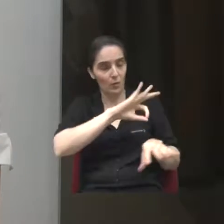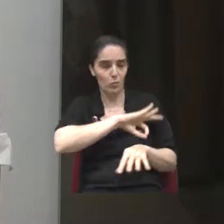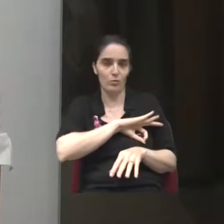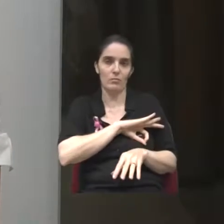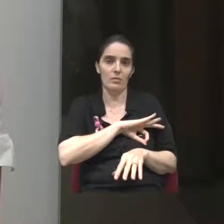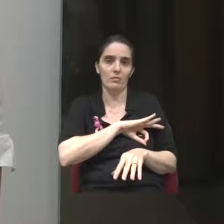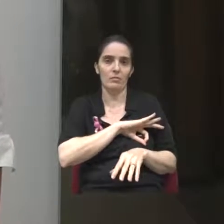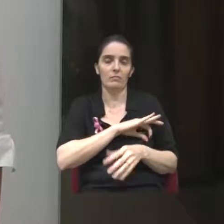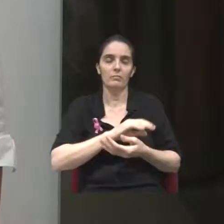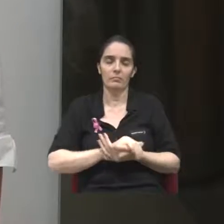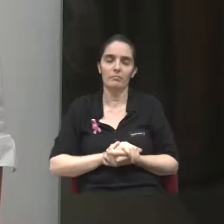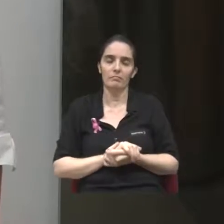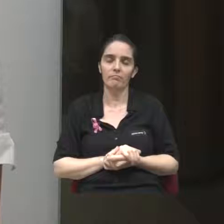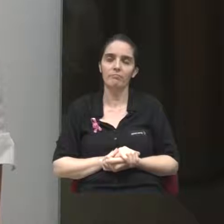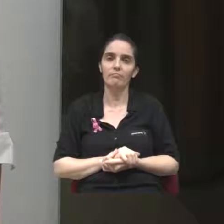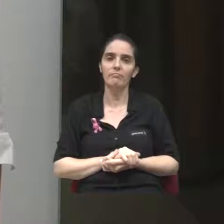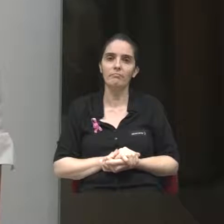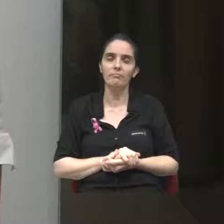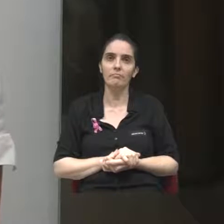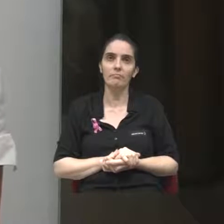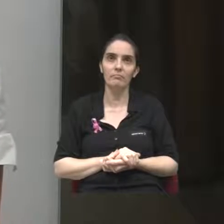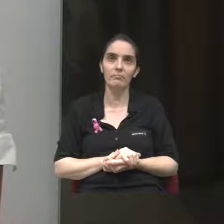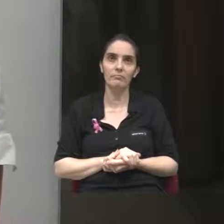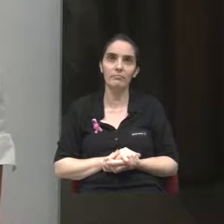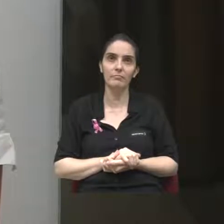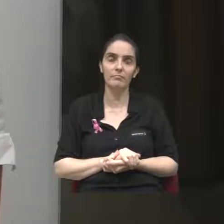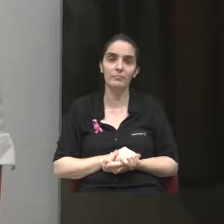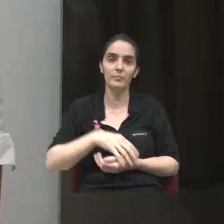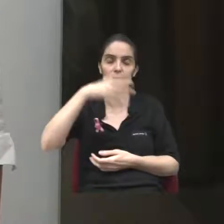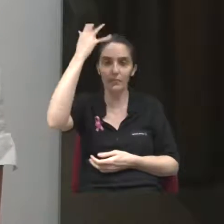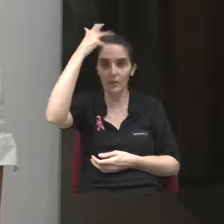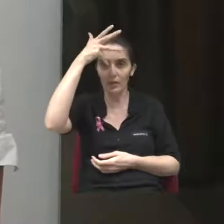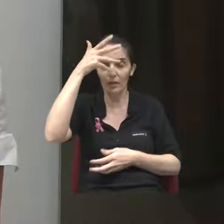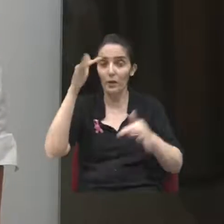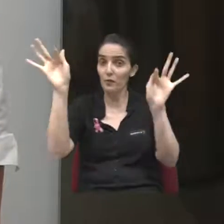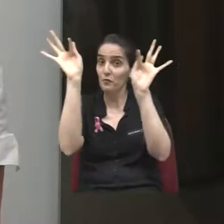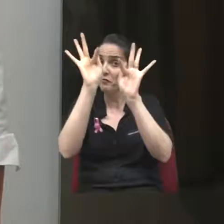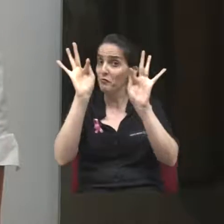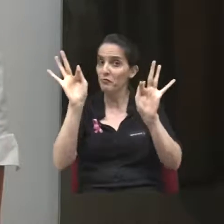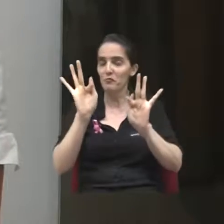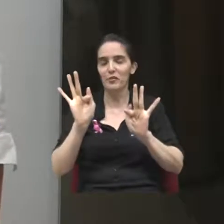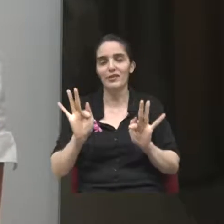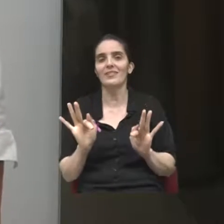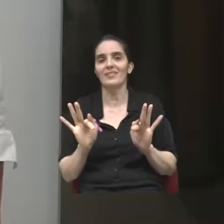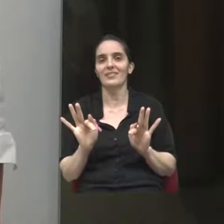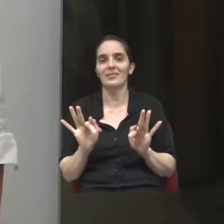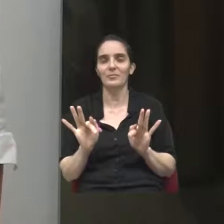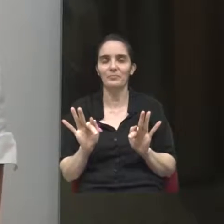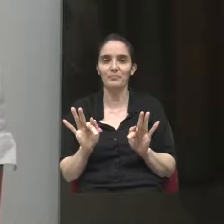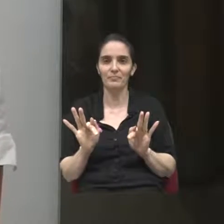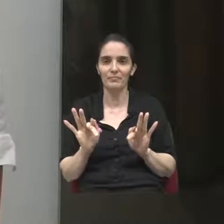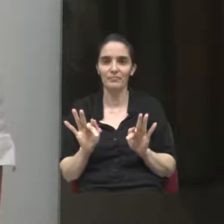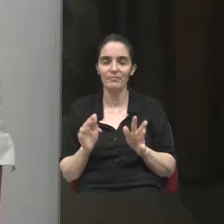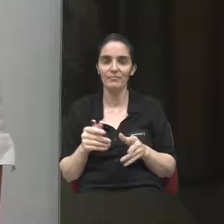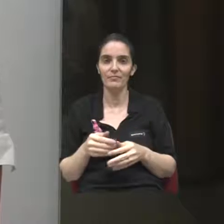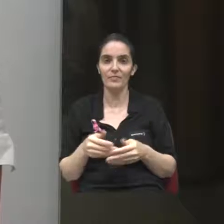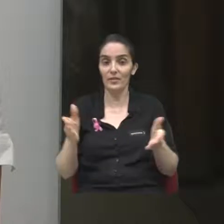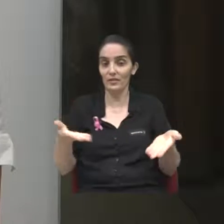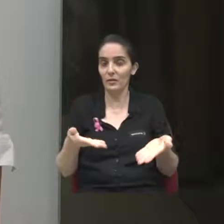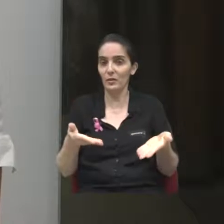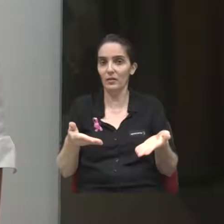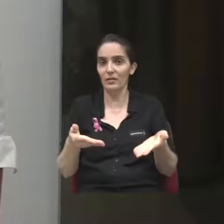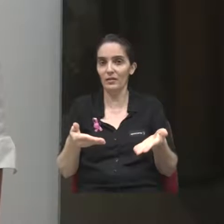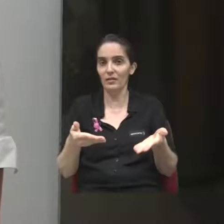Fico imensamente feliz, vereador Zé da Mix, que mais um trabalho venha se somar a